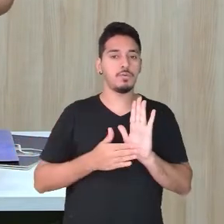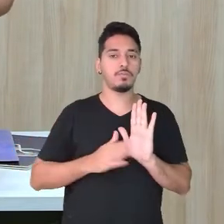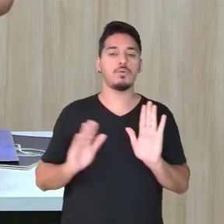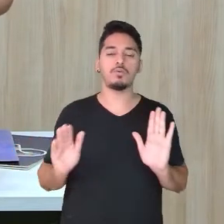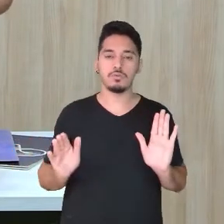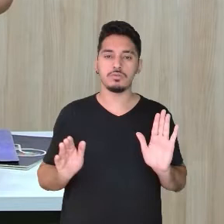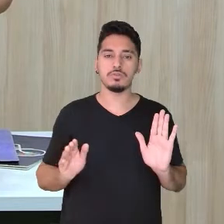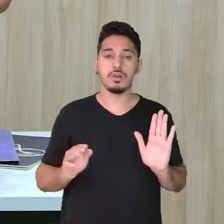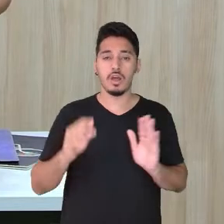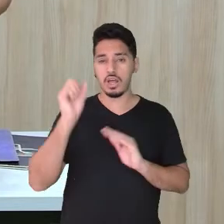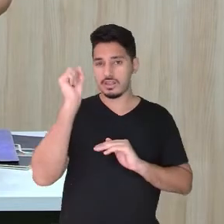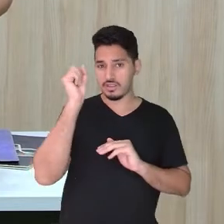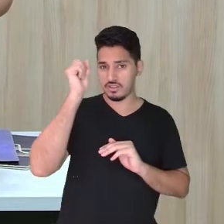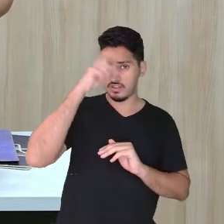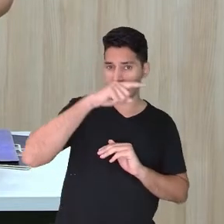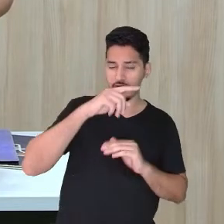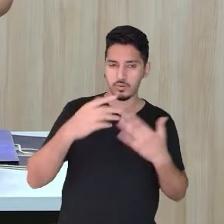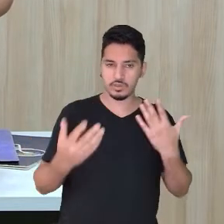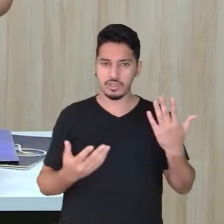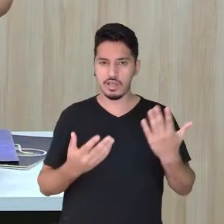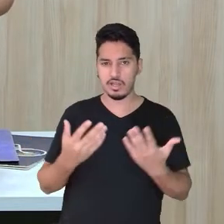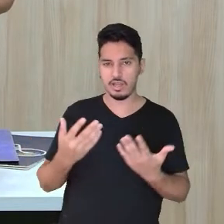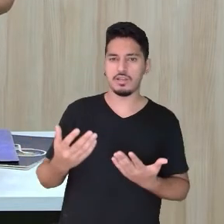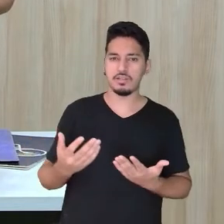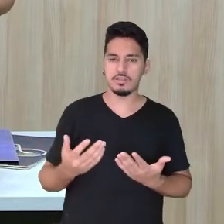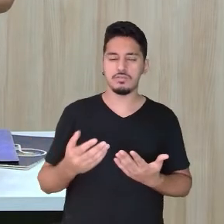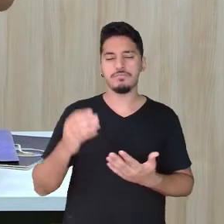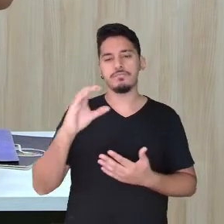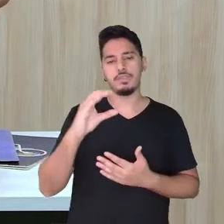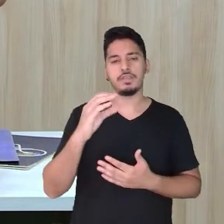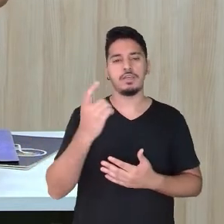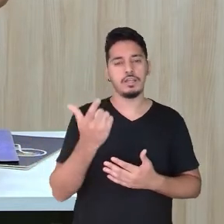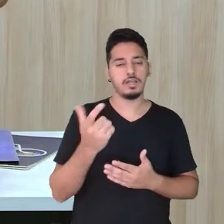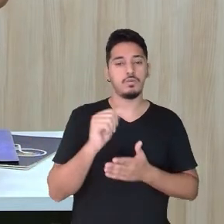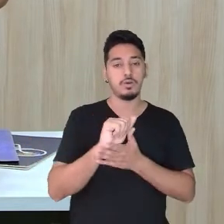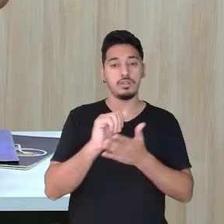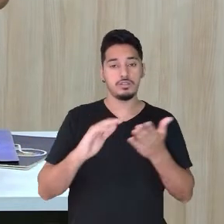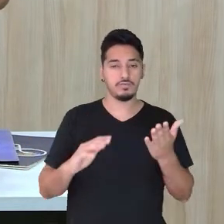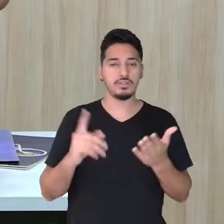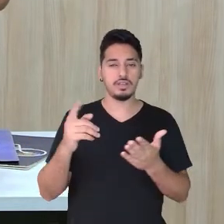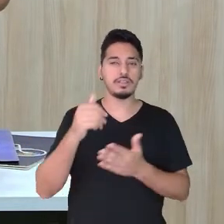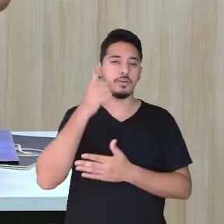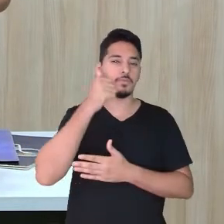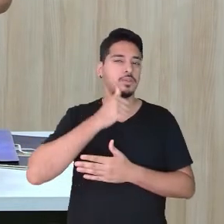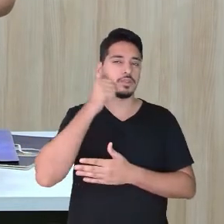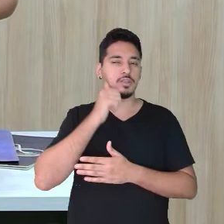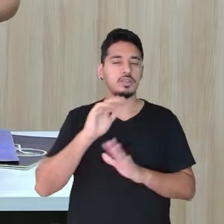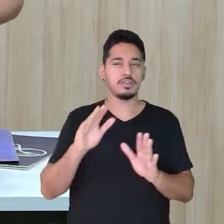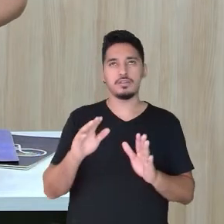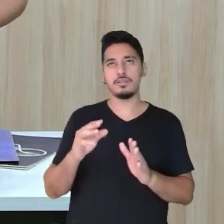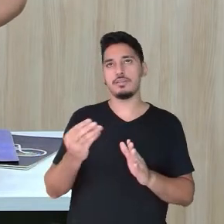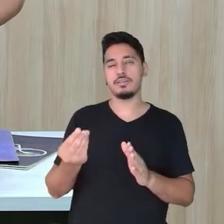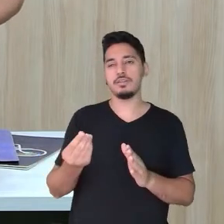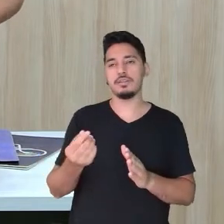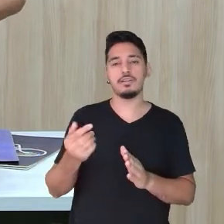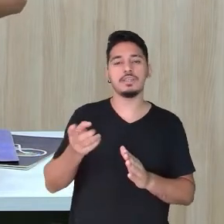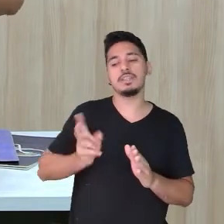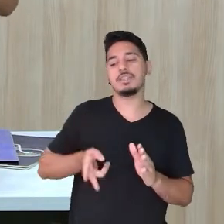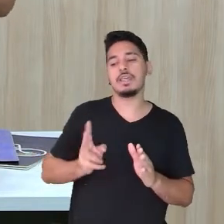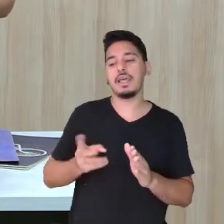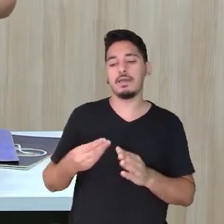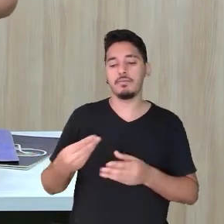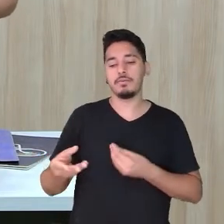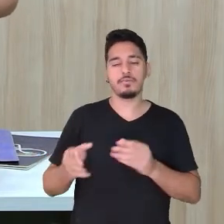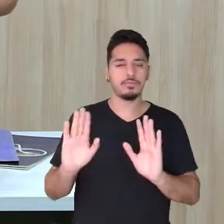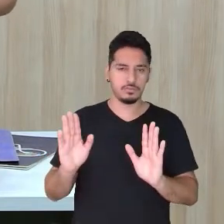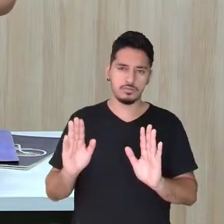a dificuldade dessas atividades. Claro que uma atividade dessa da menina, ela não vai ser passada sempre, tem que